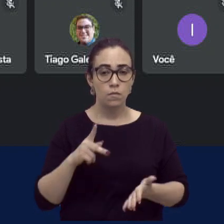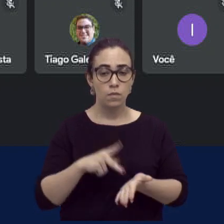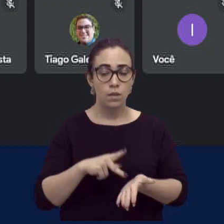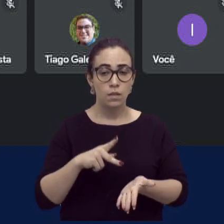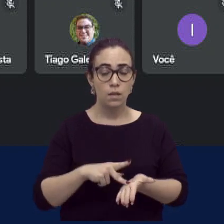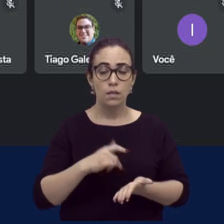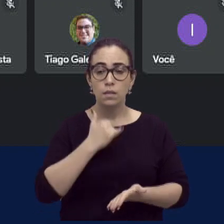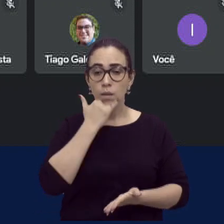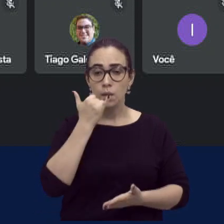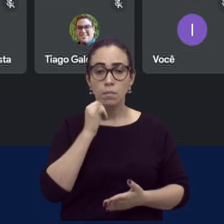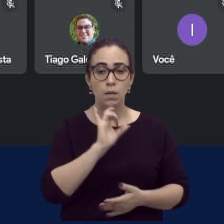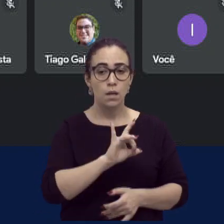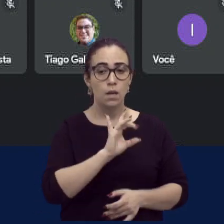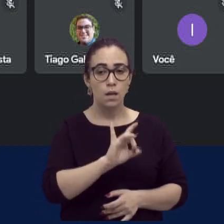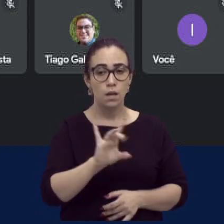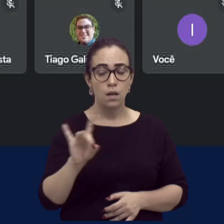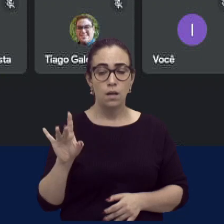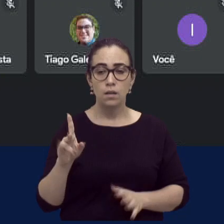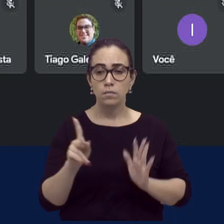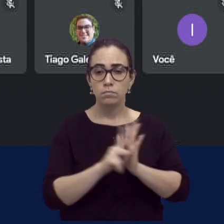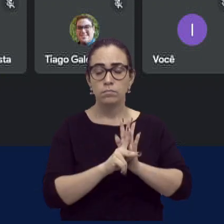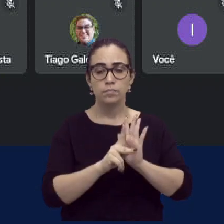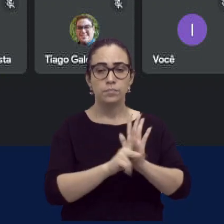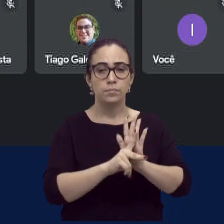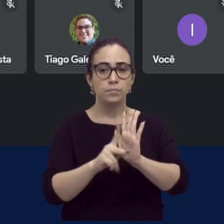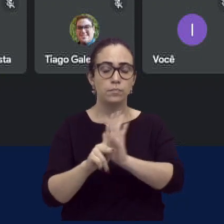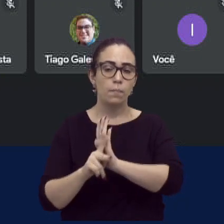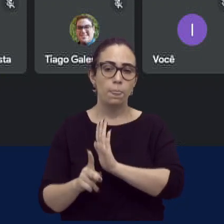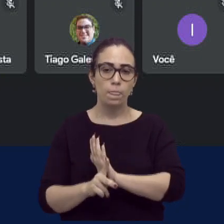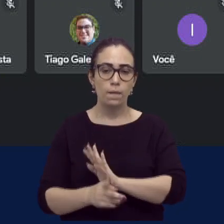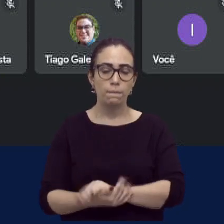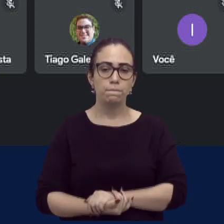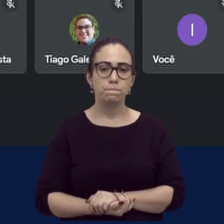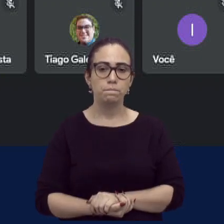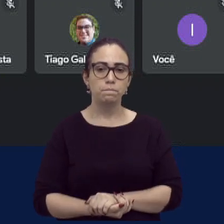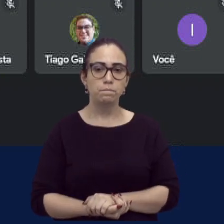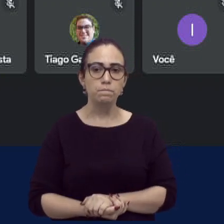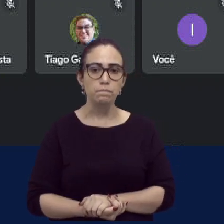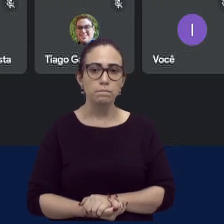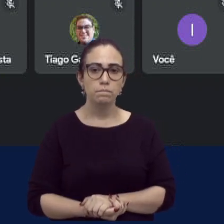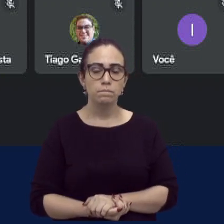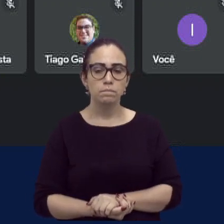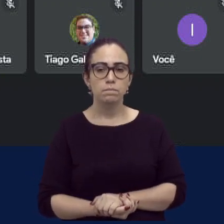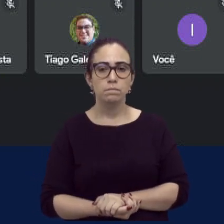minha trajetória de vida não é a mesma coisa que o outro traz da trajetória de vida dele.